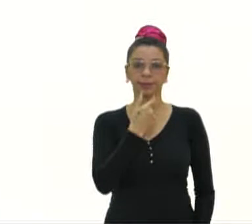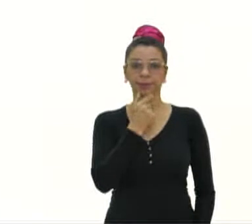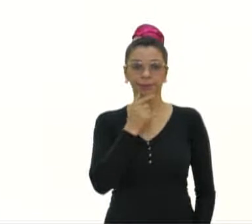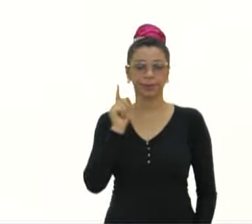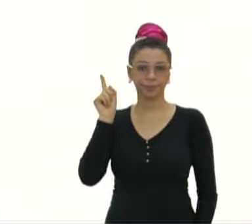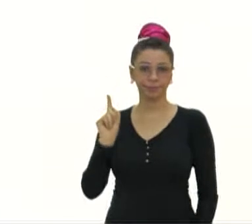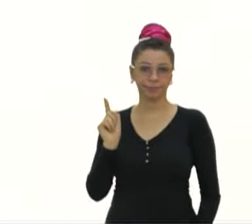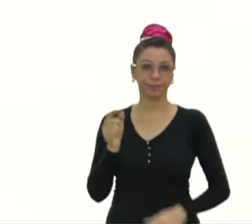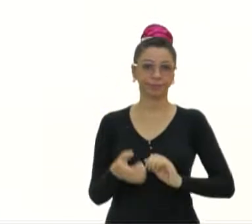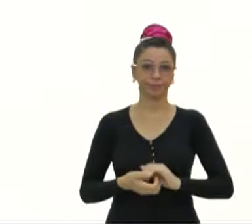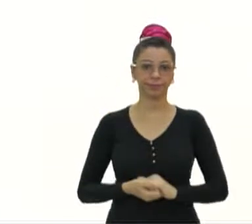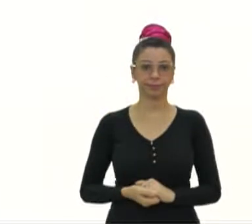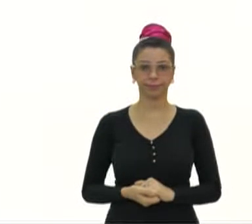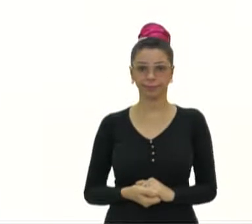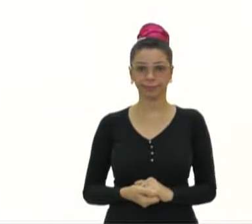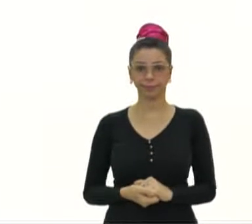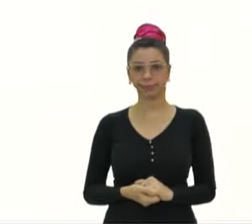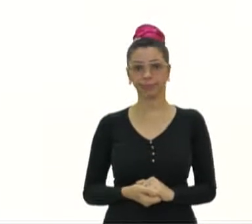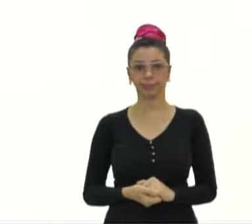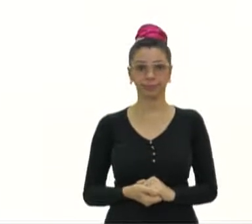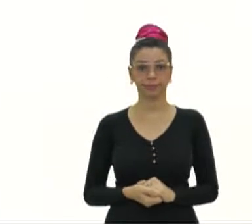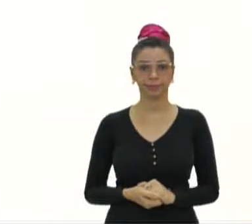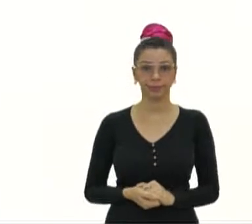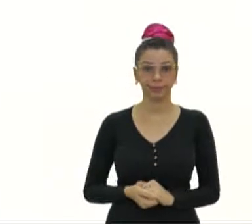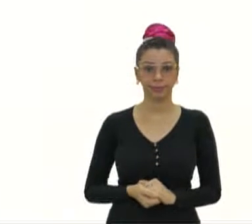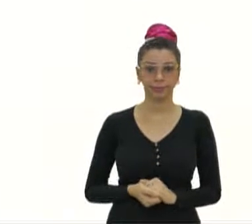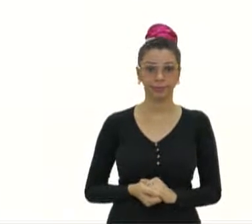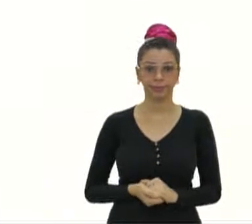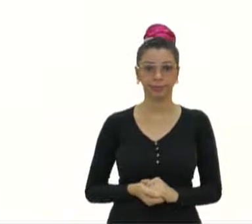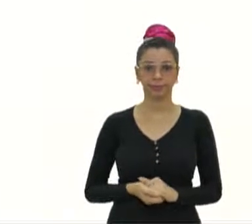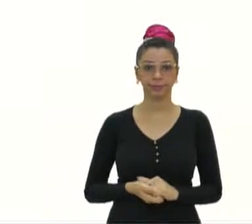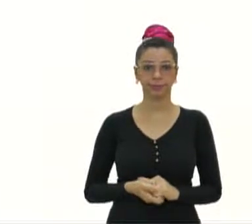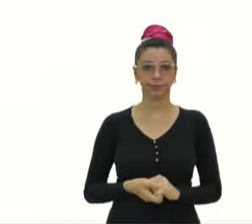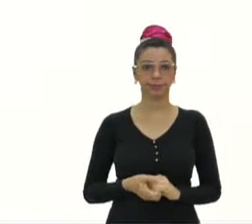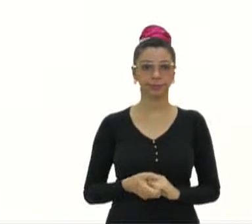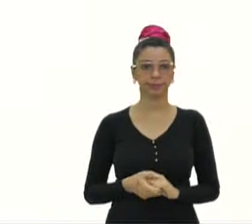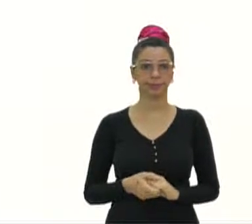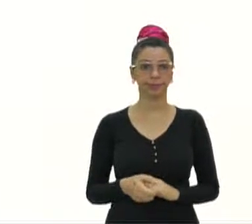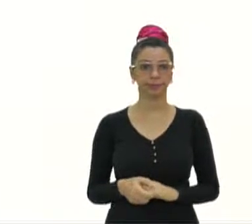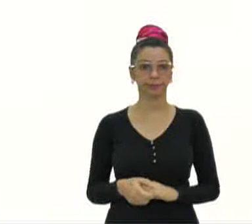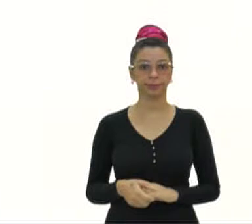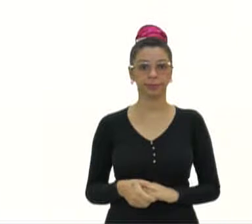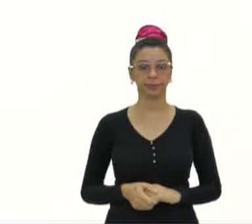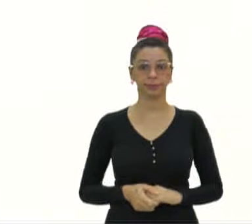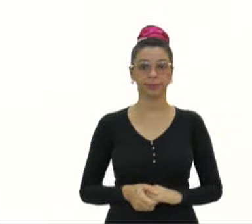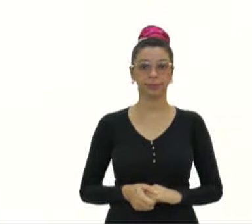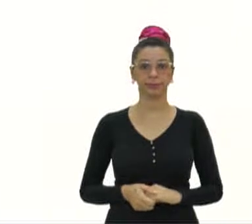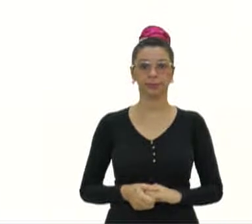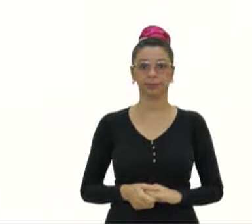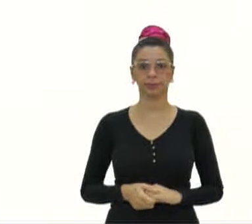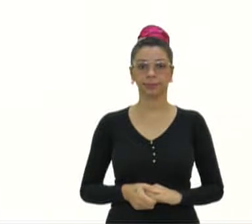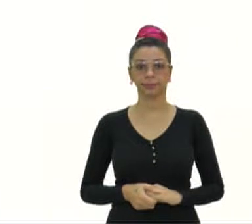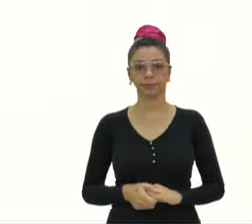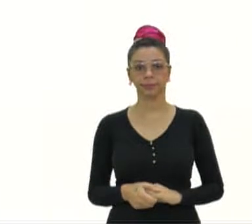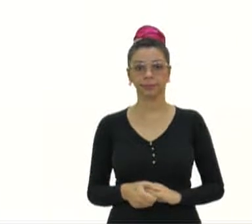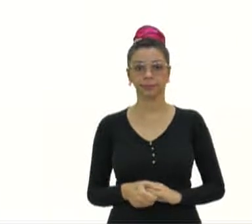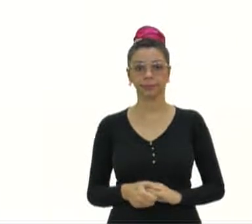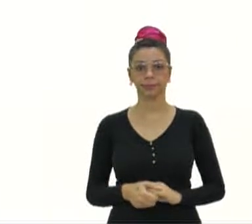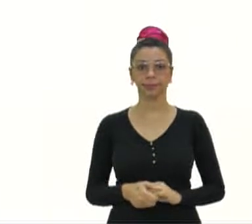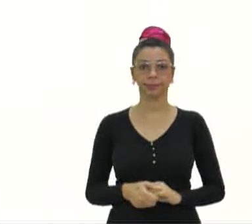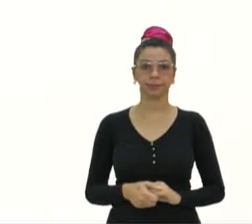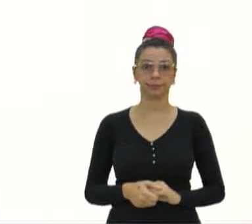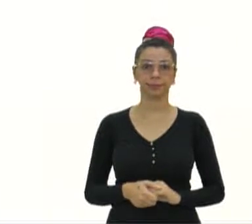I didn't make them. I mean, I made one, sort of by accident, but the rest